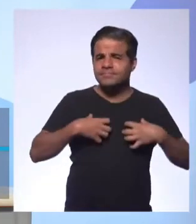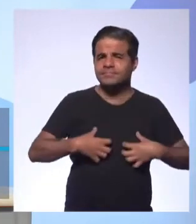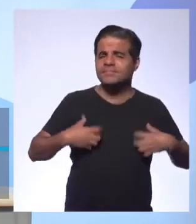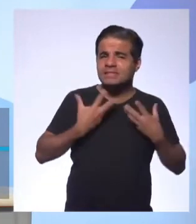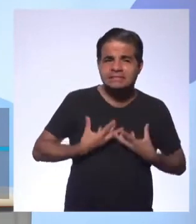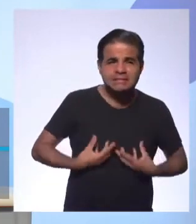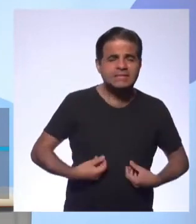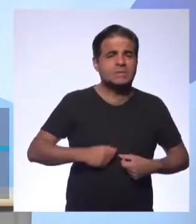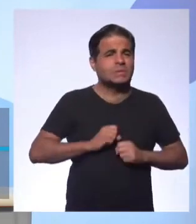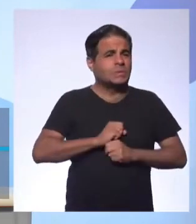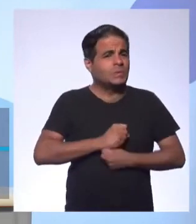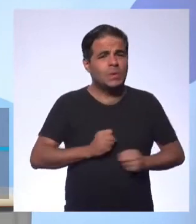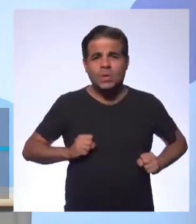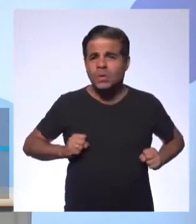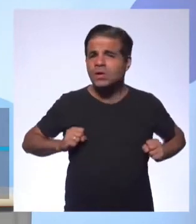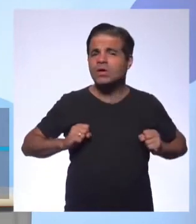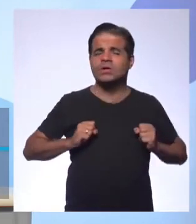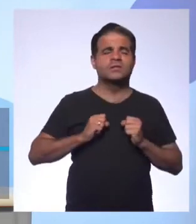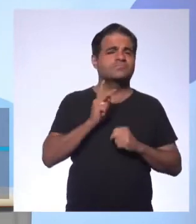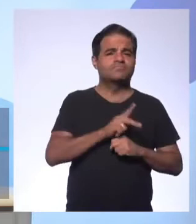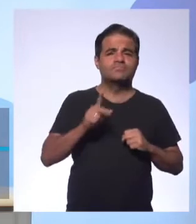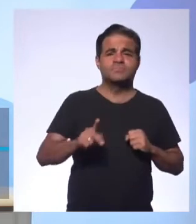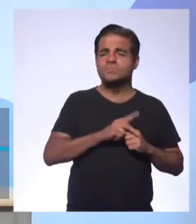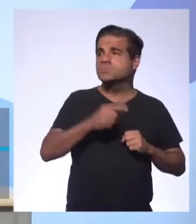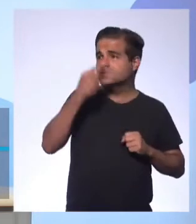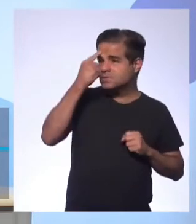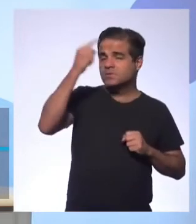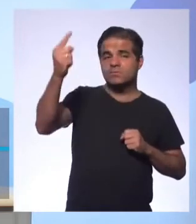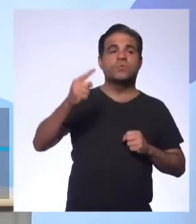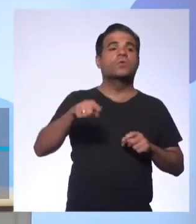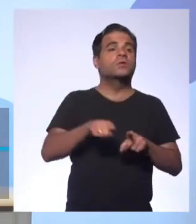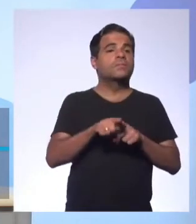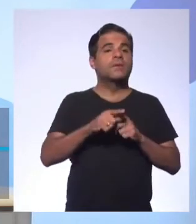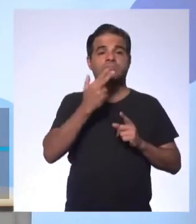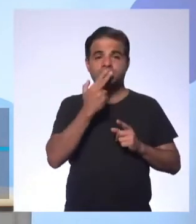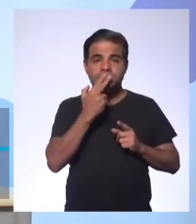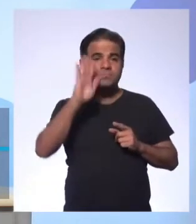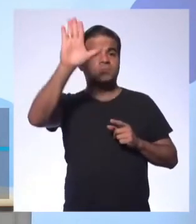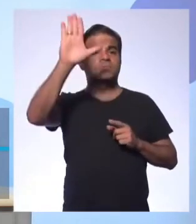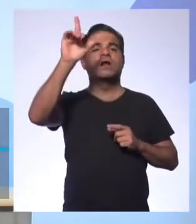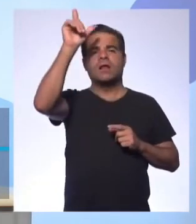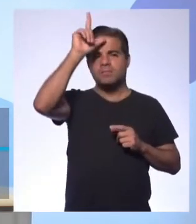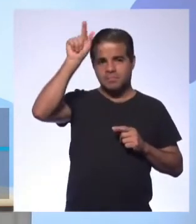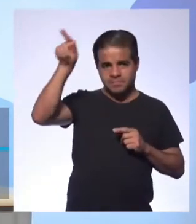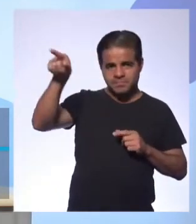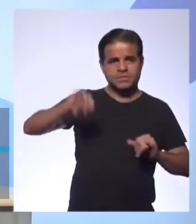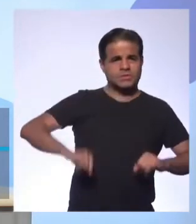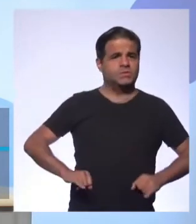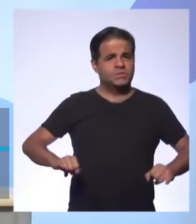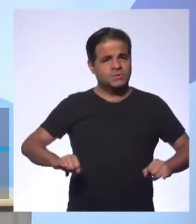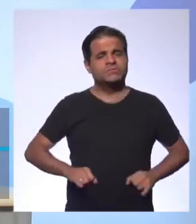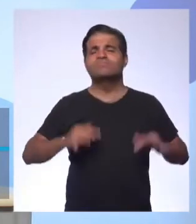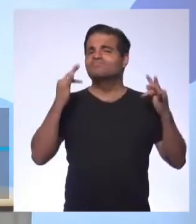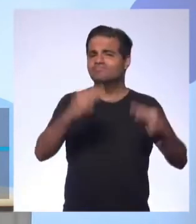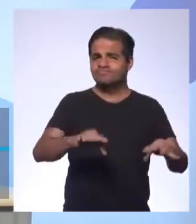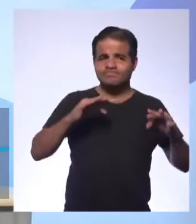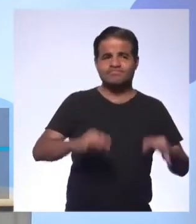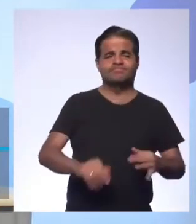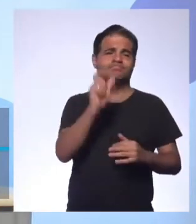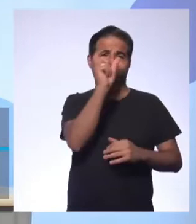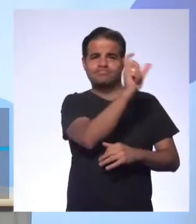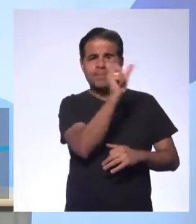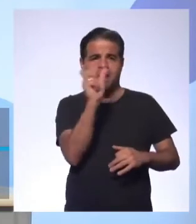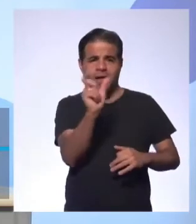revolta, horrores. Um professor aqui se lembrou do Holocausto. E sofrimento, dor, são essas